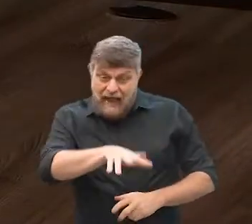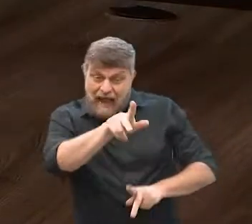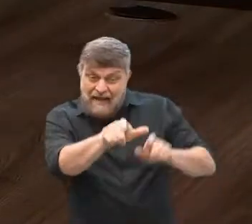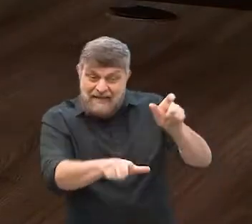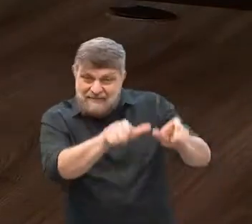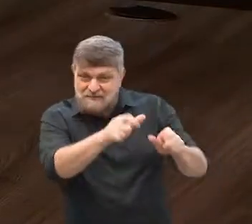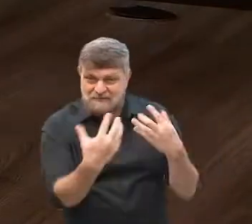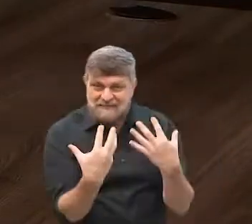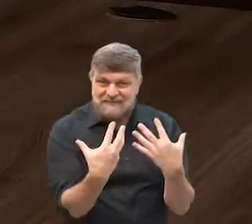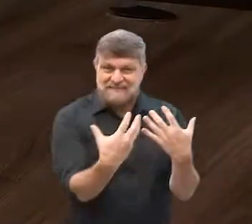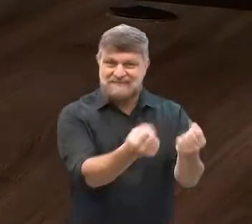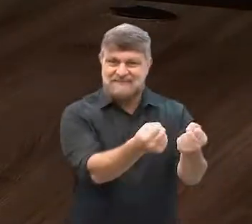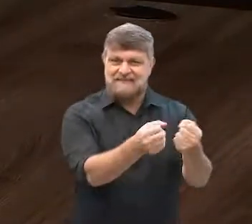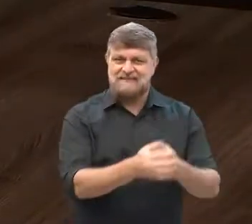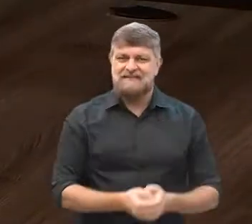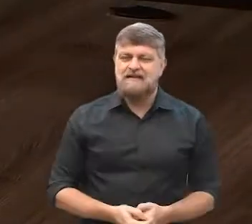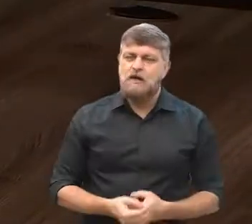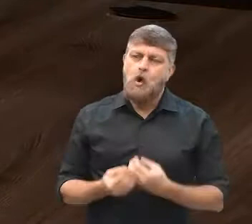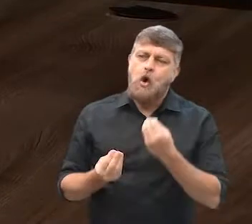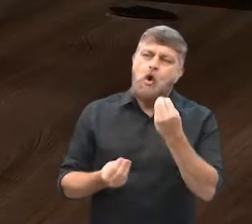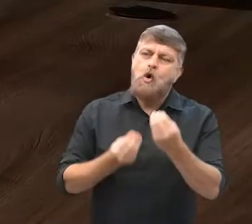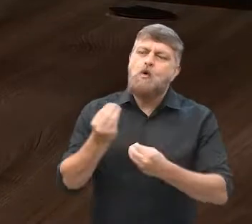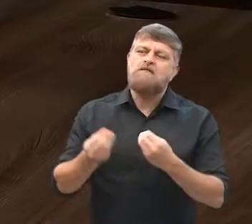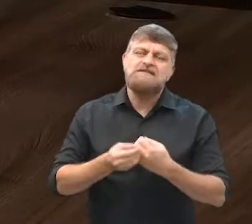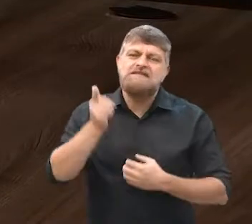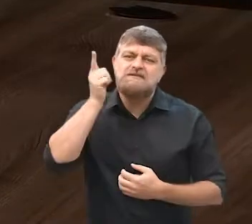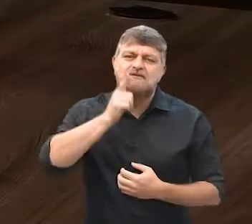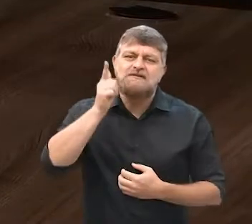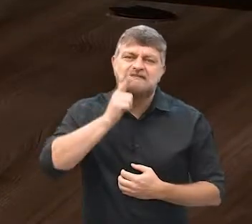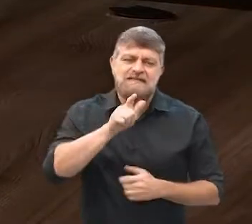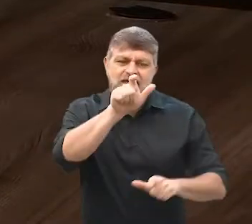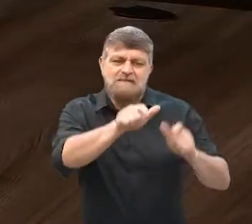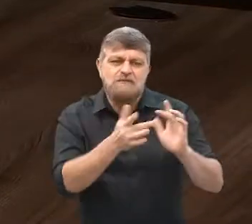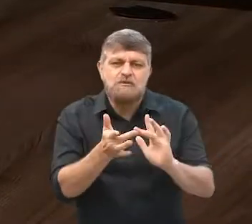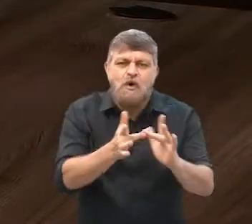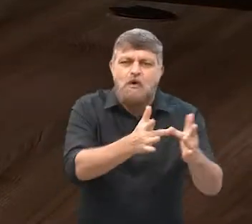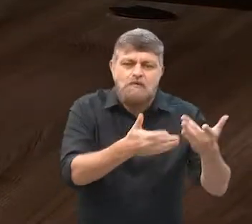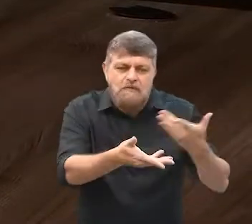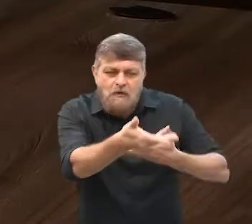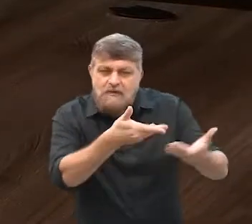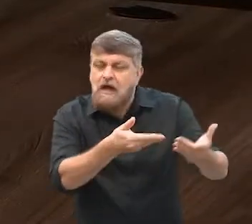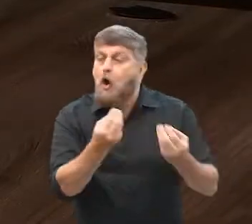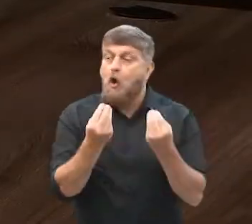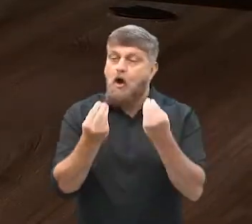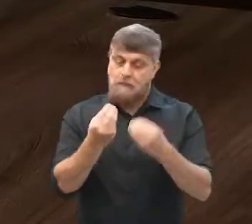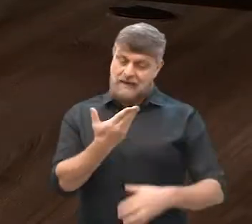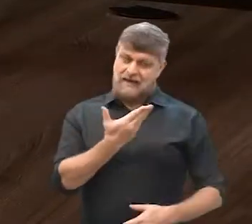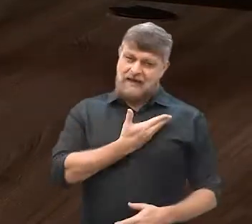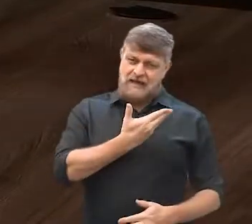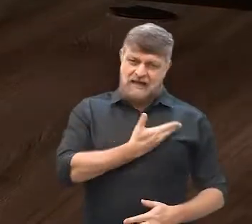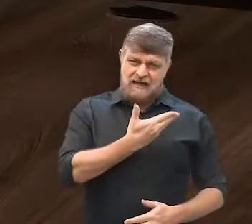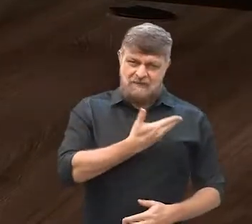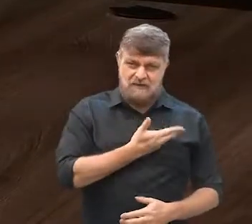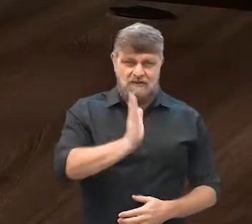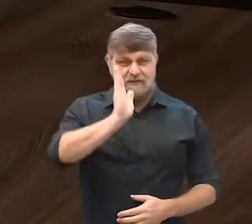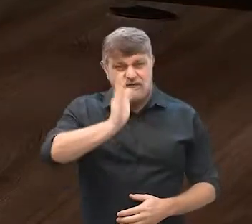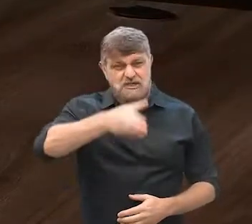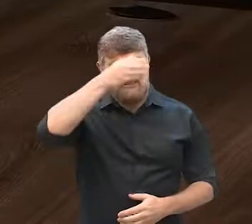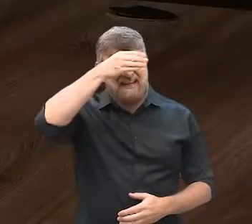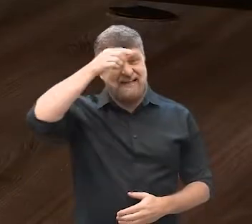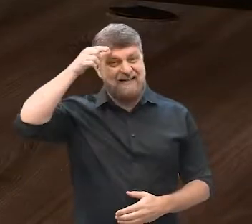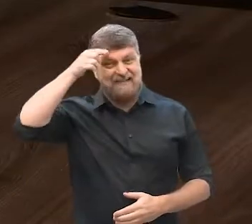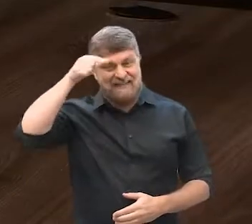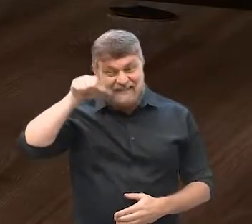aceitação imensa. Como vocês conquistaram, então, esse público? Eram os amigos? Eram os antigos